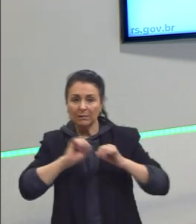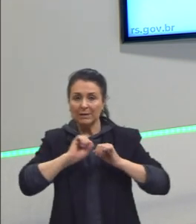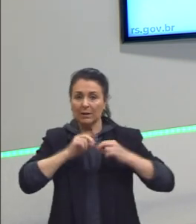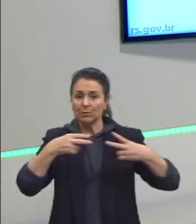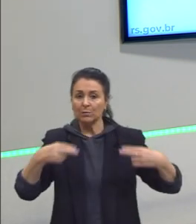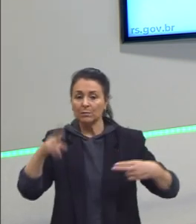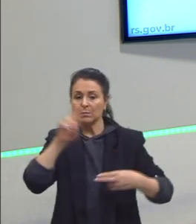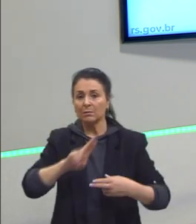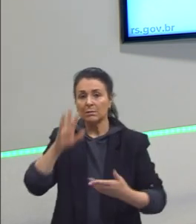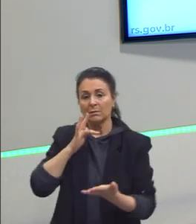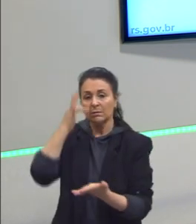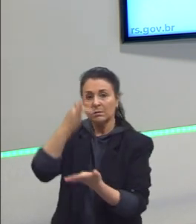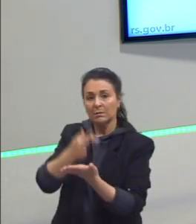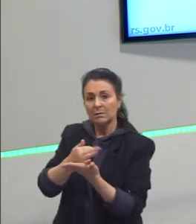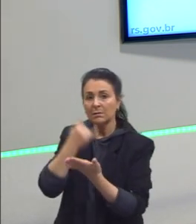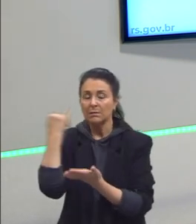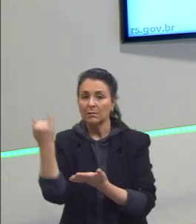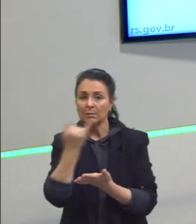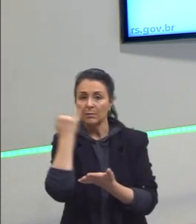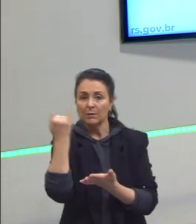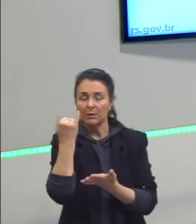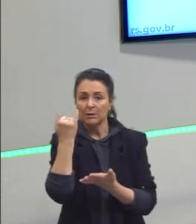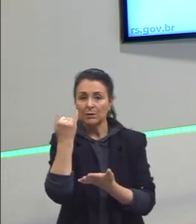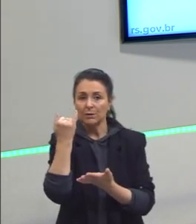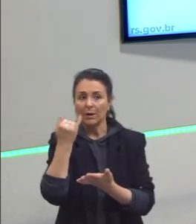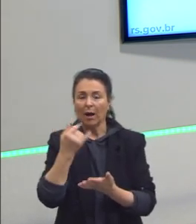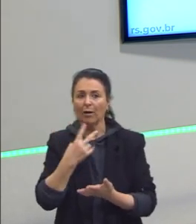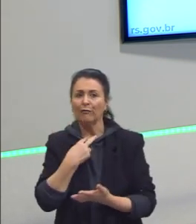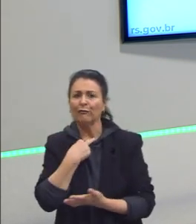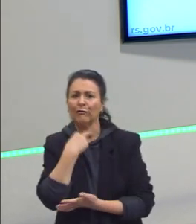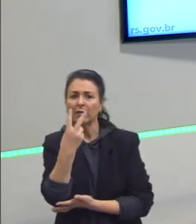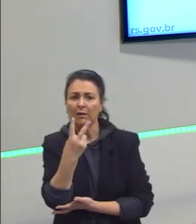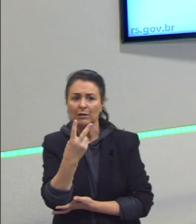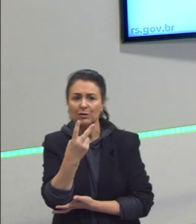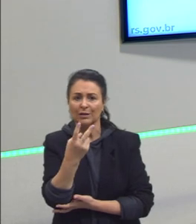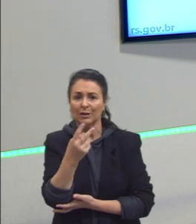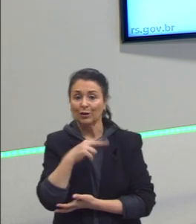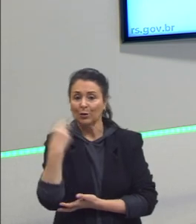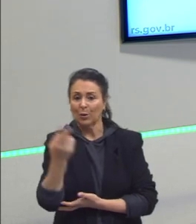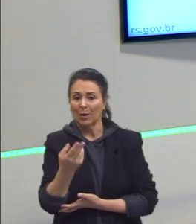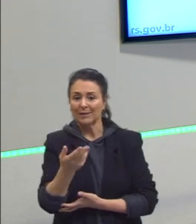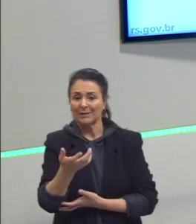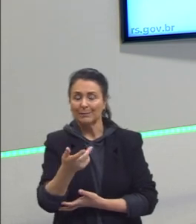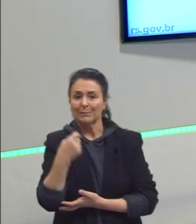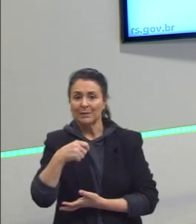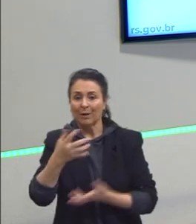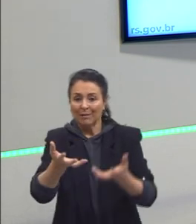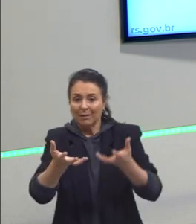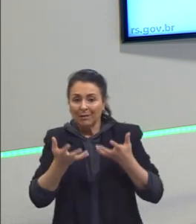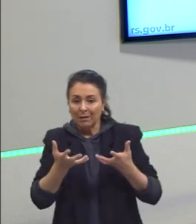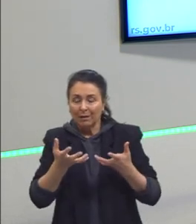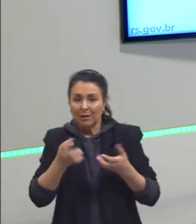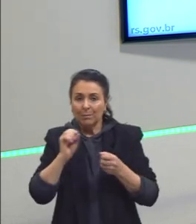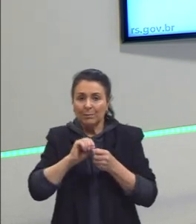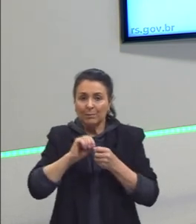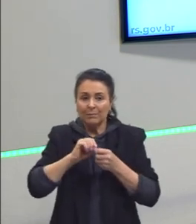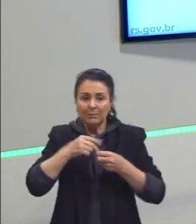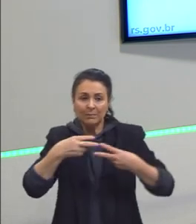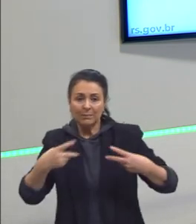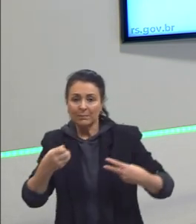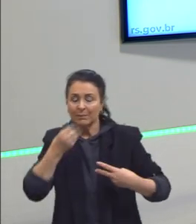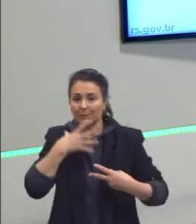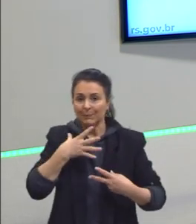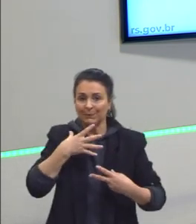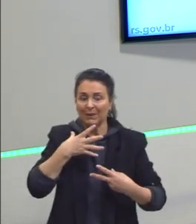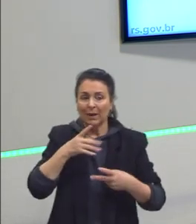isso é muito importante no Santo Agostinho a questão da vontade nós temos ter vontade para agir bem à vontade para